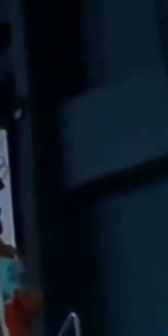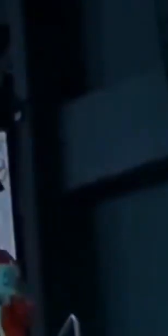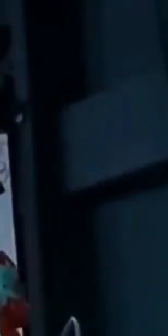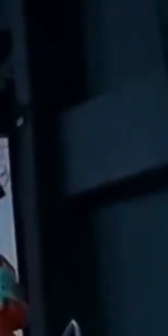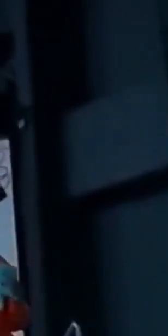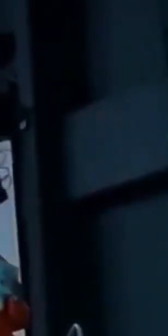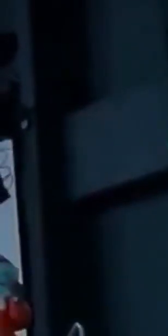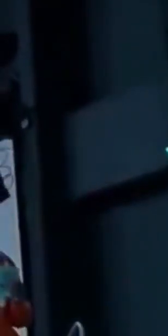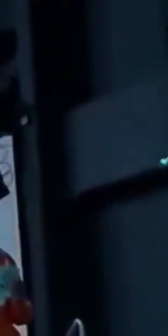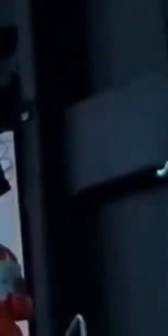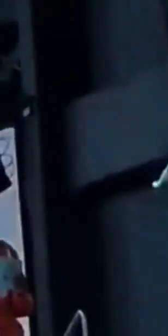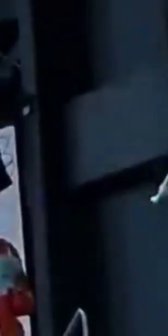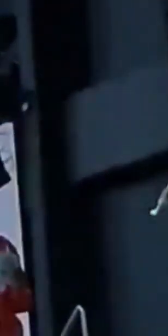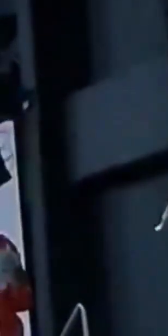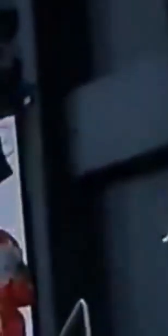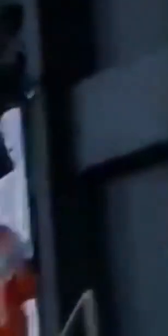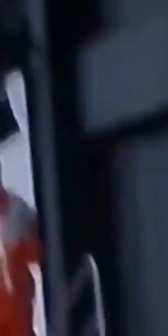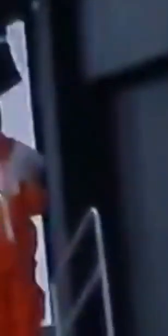parar.